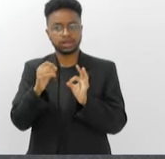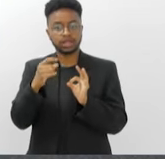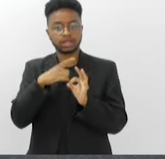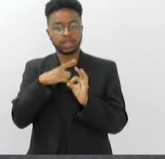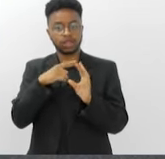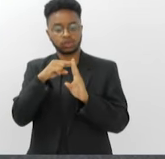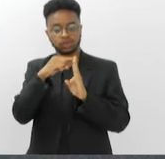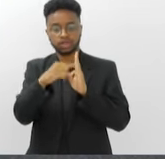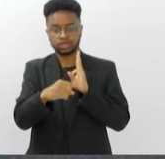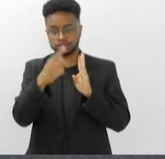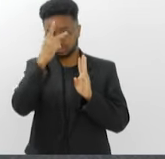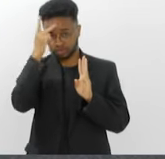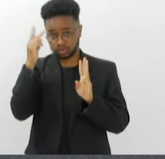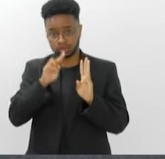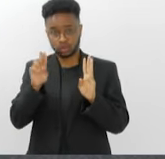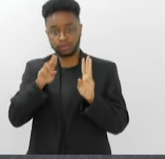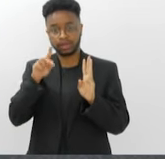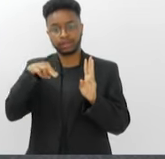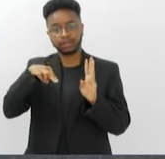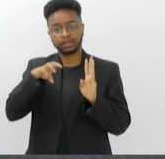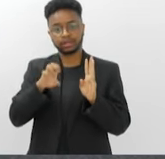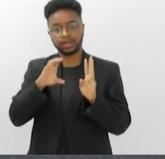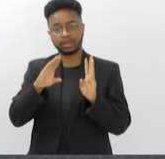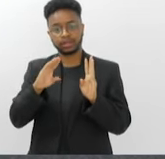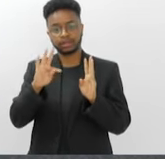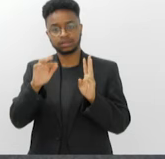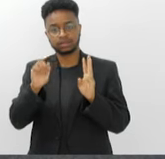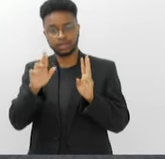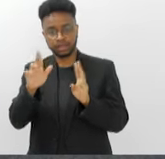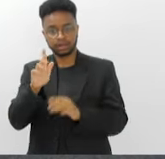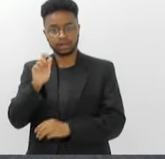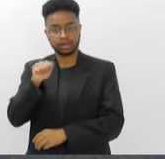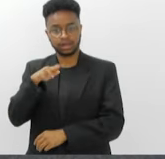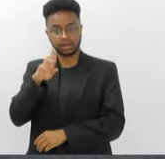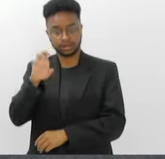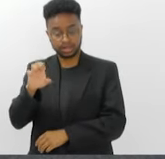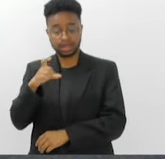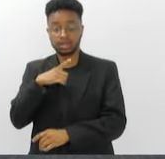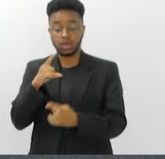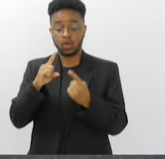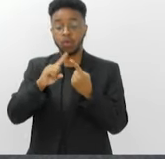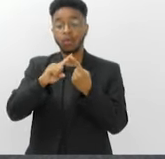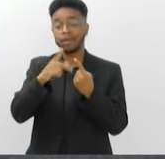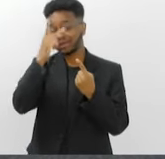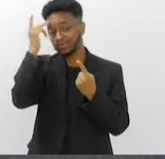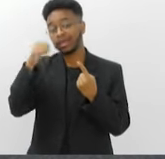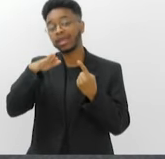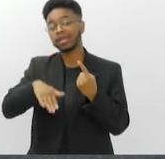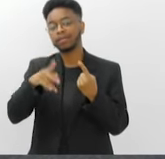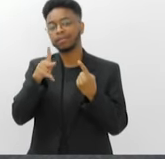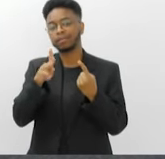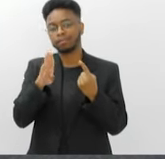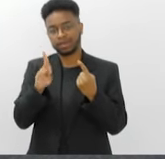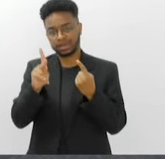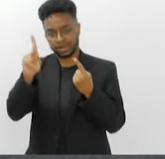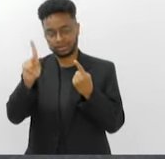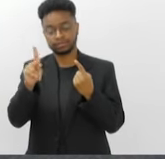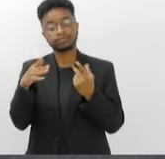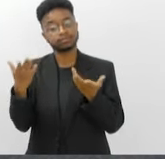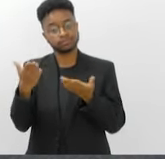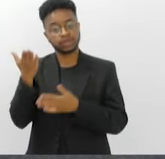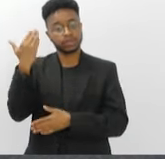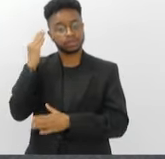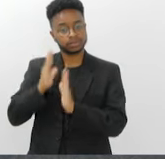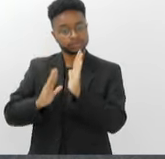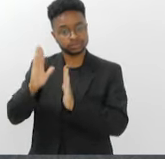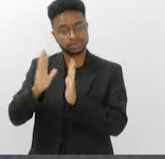trio chamado Nectar Gang. Esse trio continha um deles, um dos integrantes era o BK. E ainda naquele momento, o hip-hop